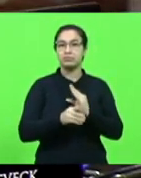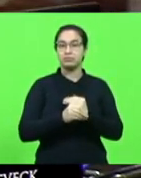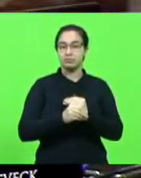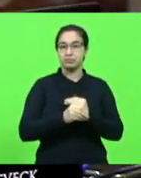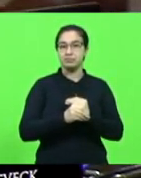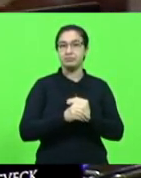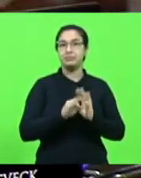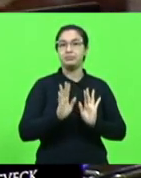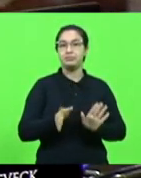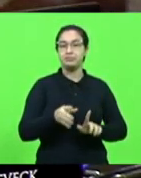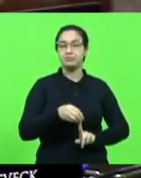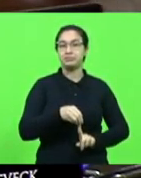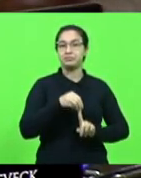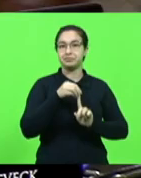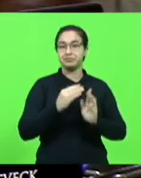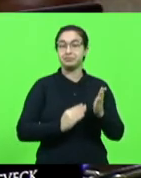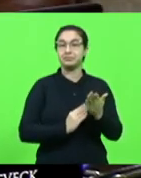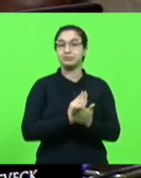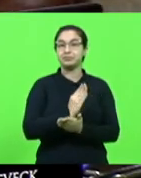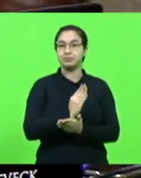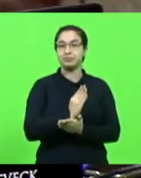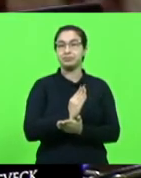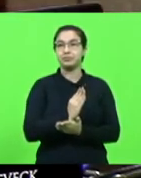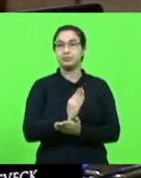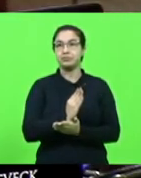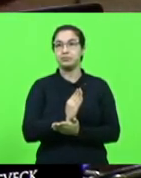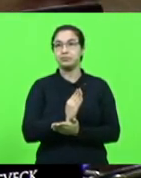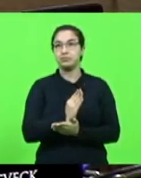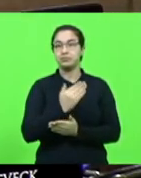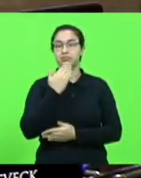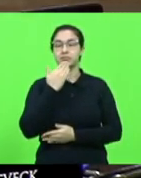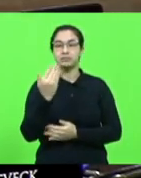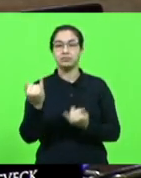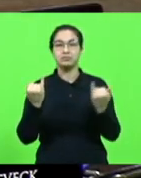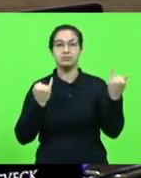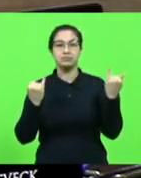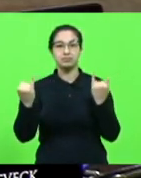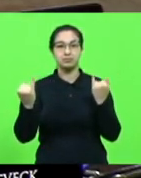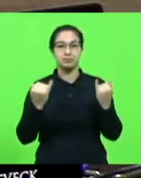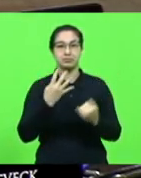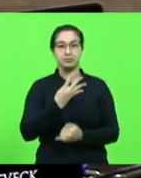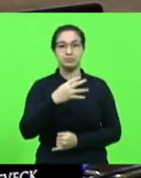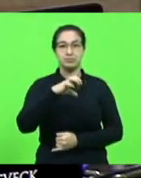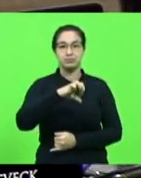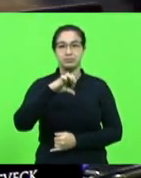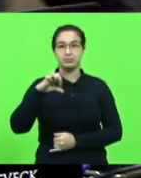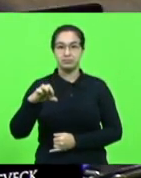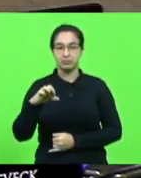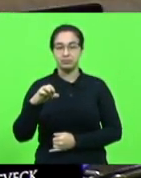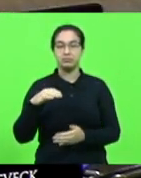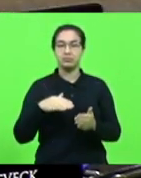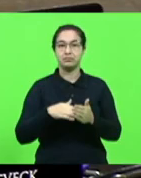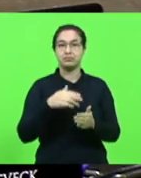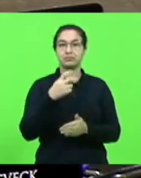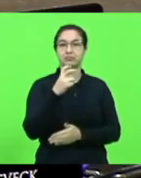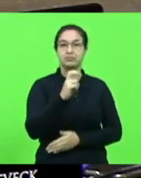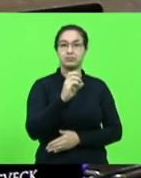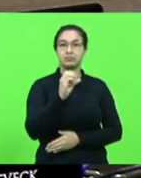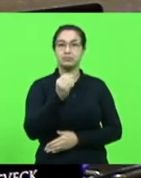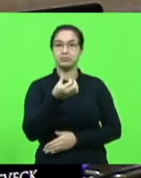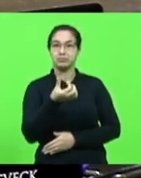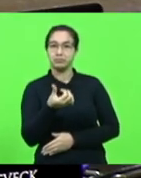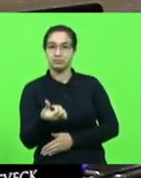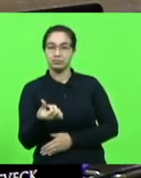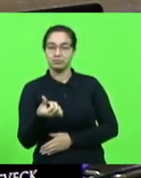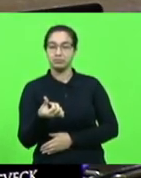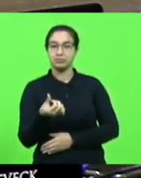destacadas. Foram aprovados os pedidos de informação 499 a 506, as